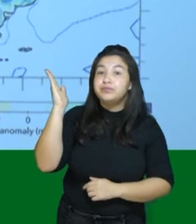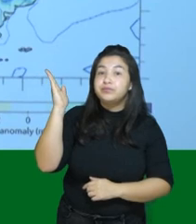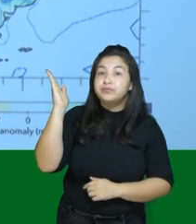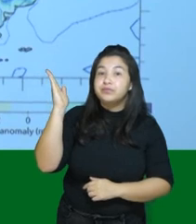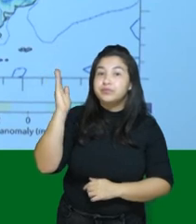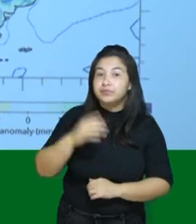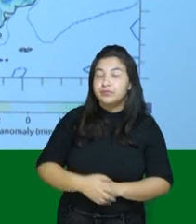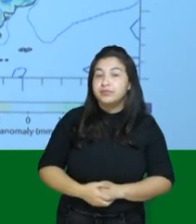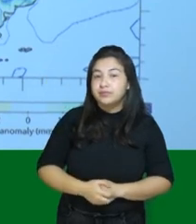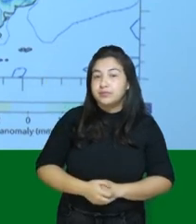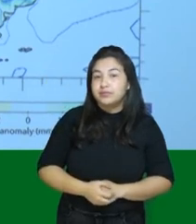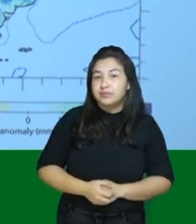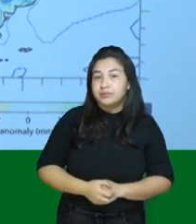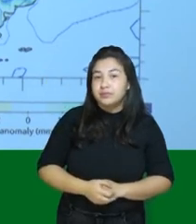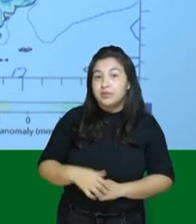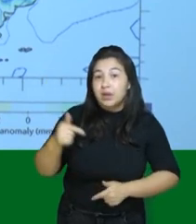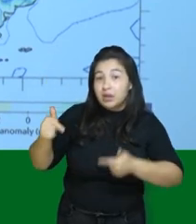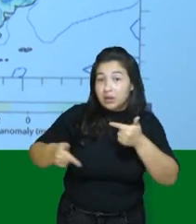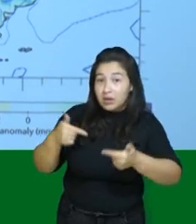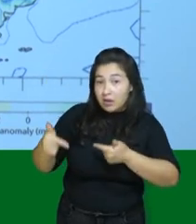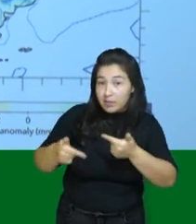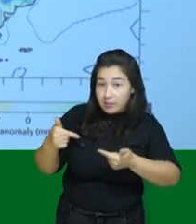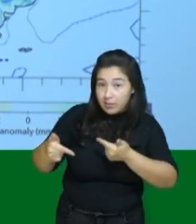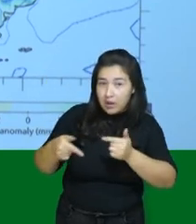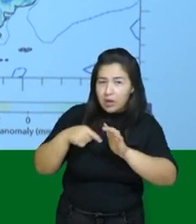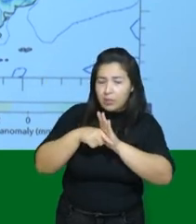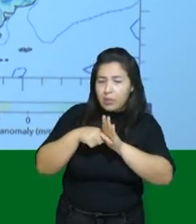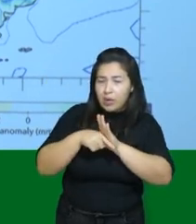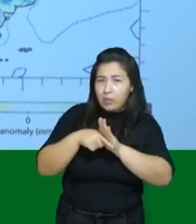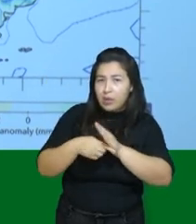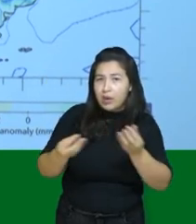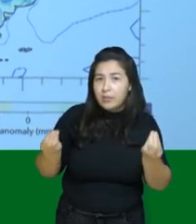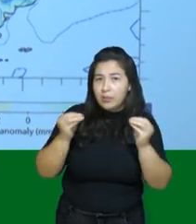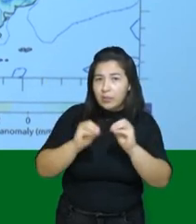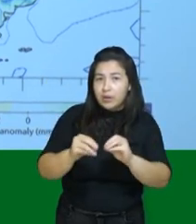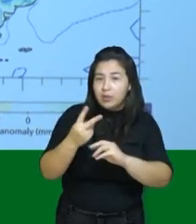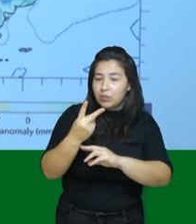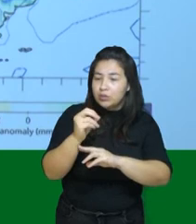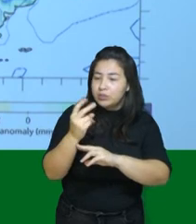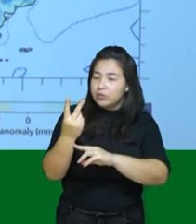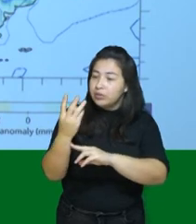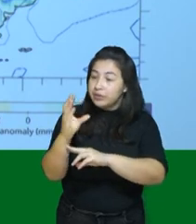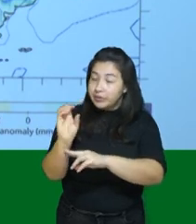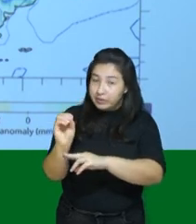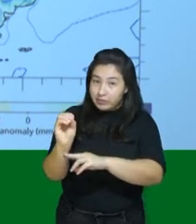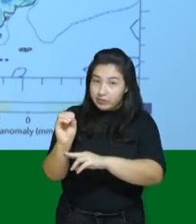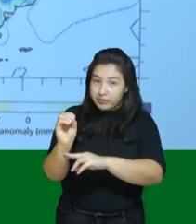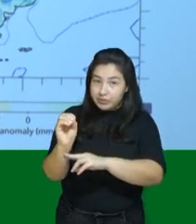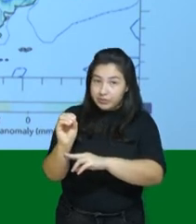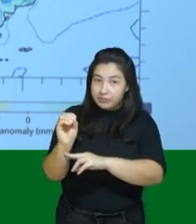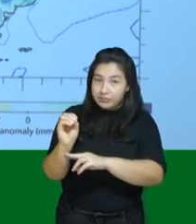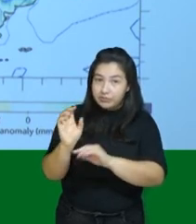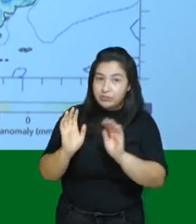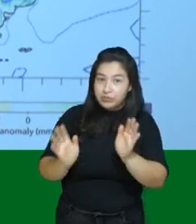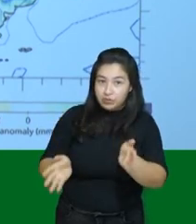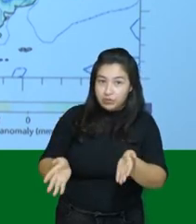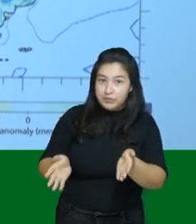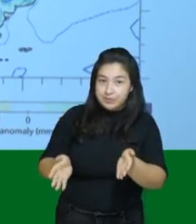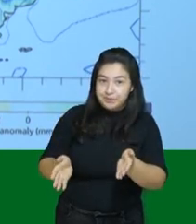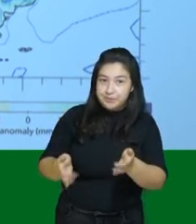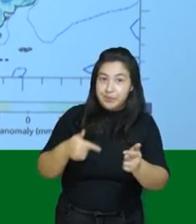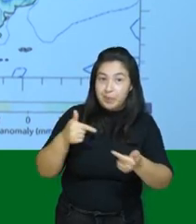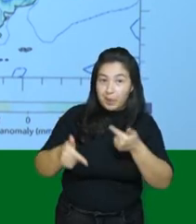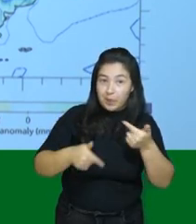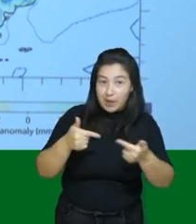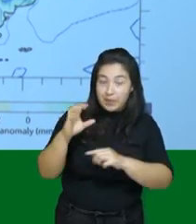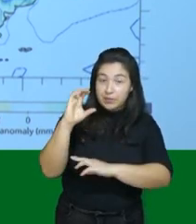Então, isso aqui é um trabalho de revisão que foi publicado em 2020, mas é um trabalho de revisão, quer dizer, ele é publicado em 2020